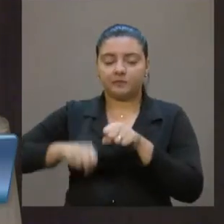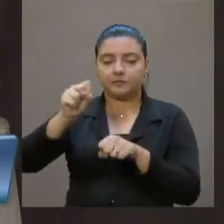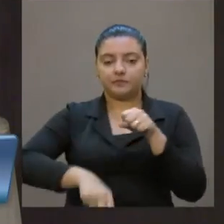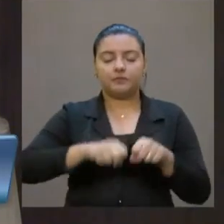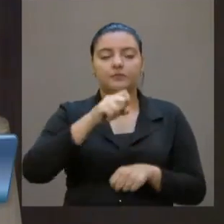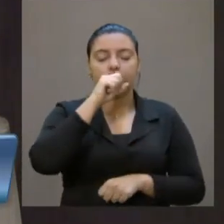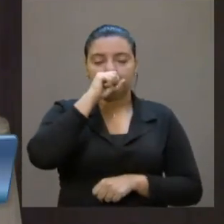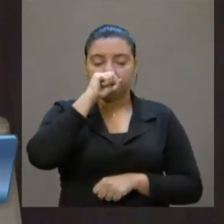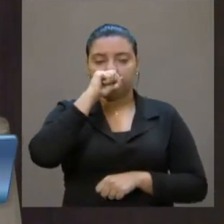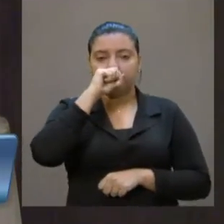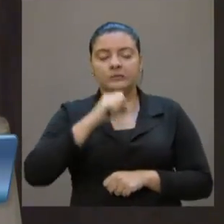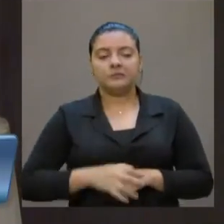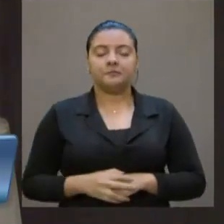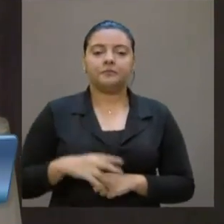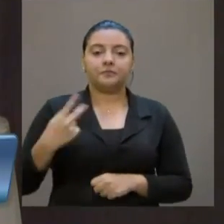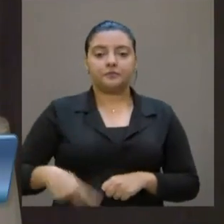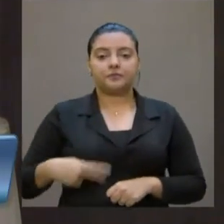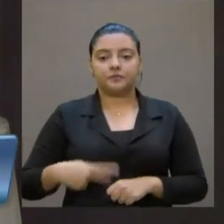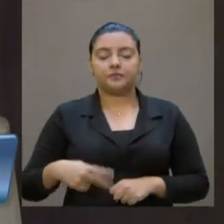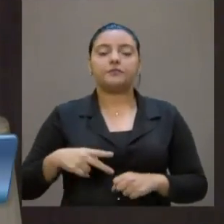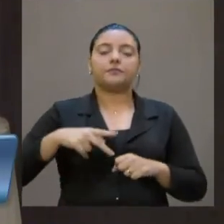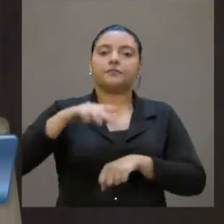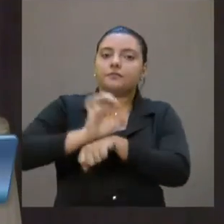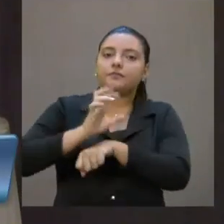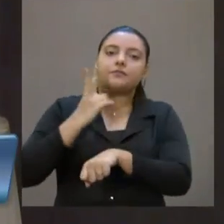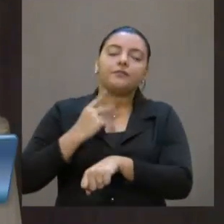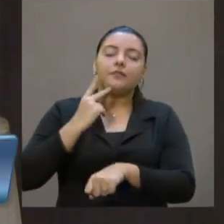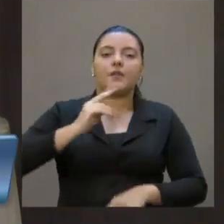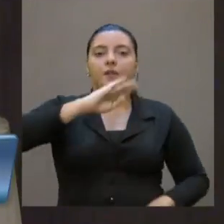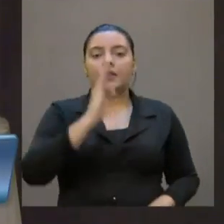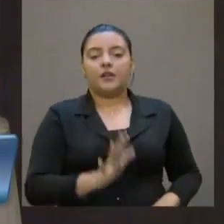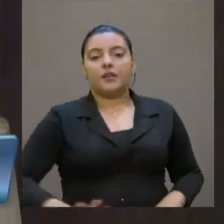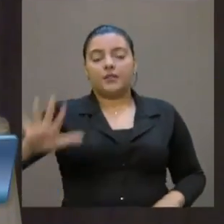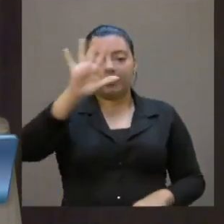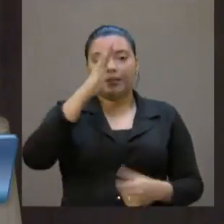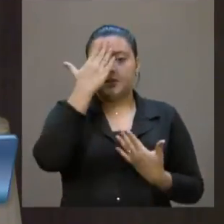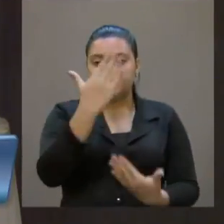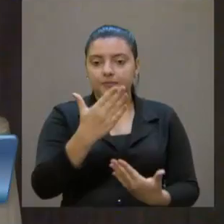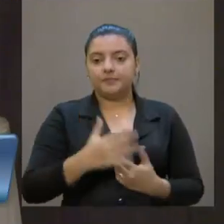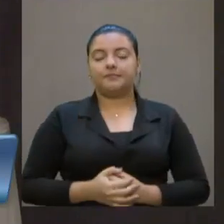espécies aqui no Ceará, em todo o Brasil, que já foram proibidas em outros estados. Muito obrigado.